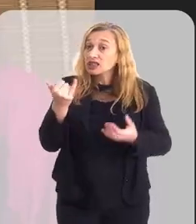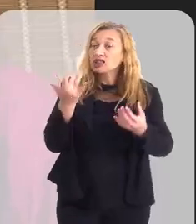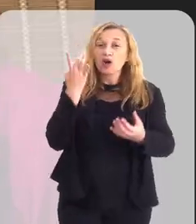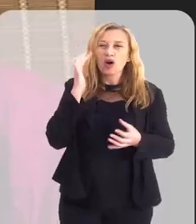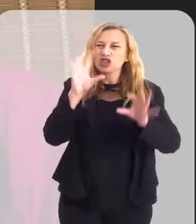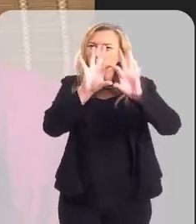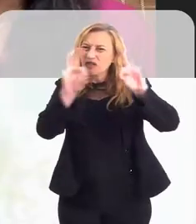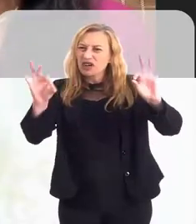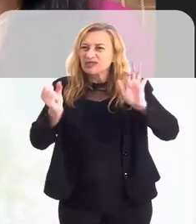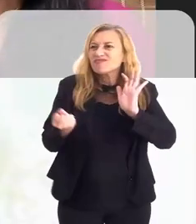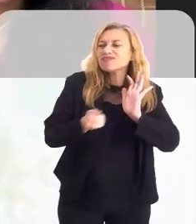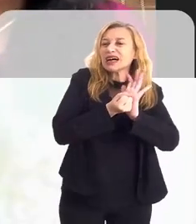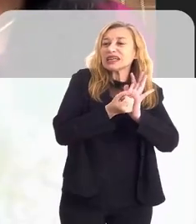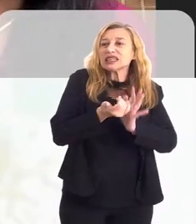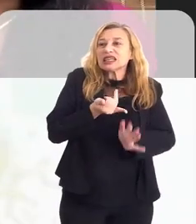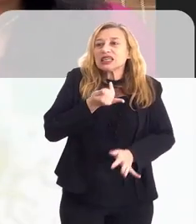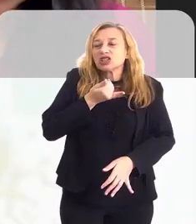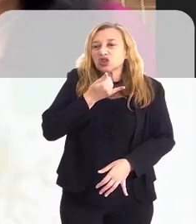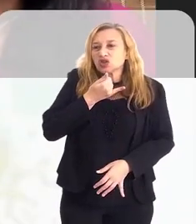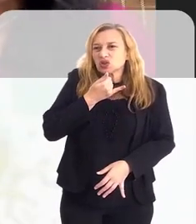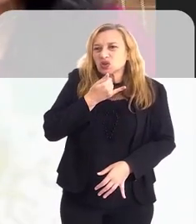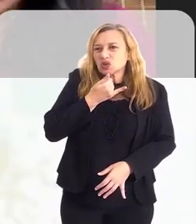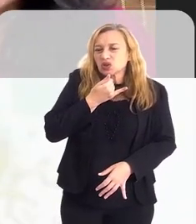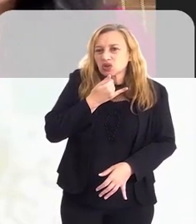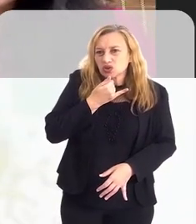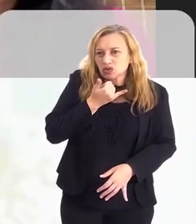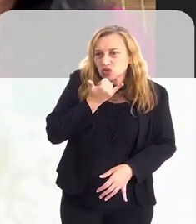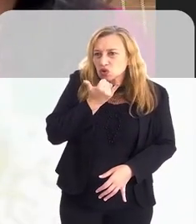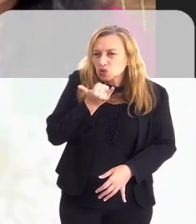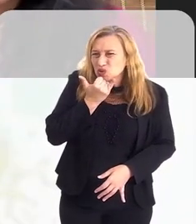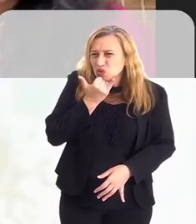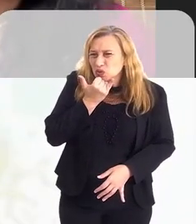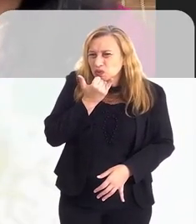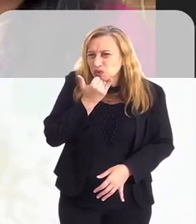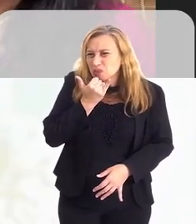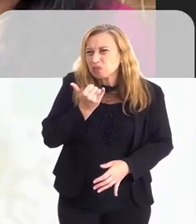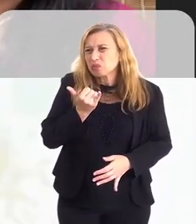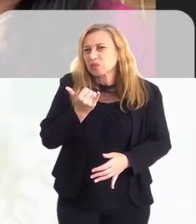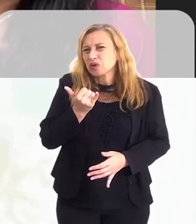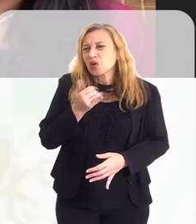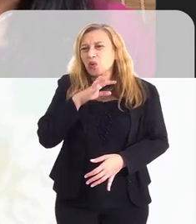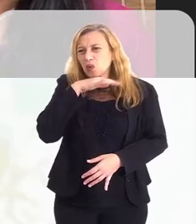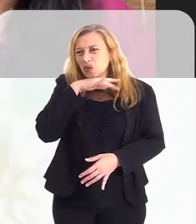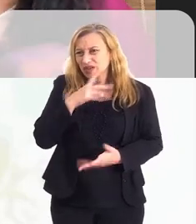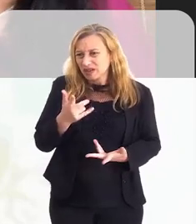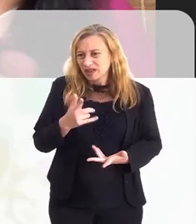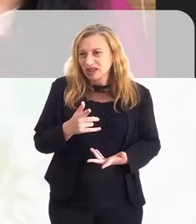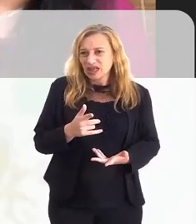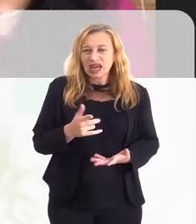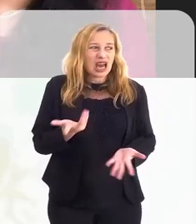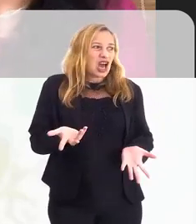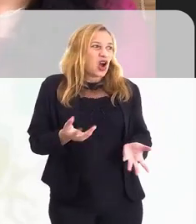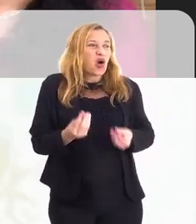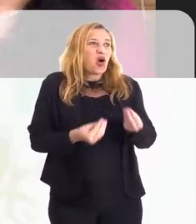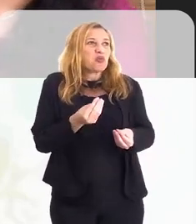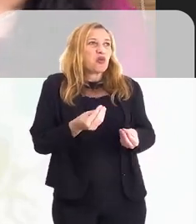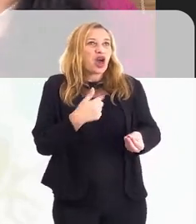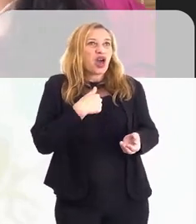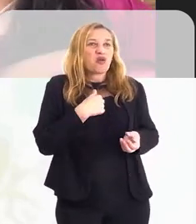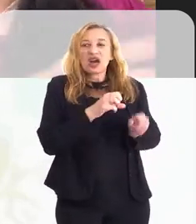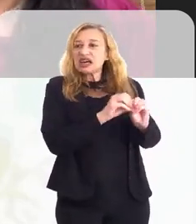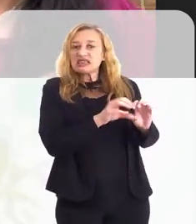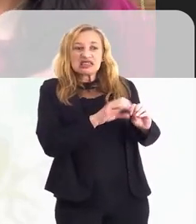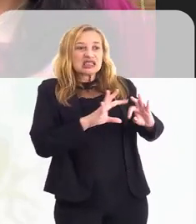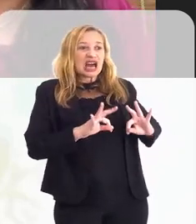muito impactante e muito, desculpa, muito rasa. Eu acho que é muito raso você comparar isso. Ah, não dá nem para alfabetizar todo mundo,